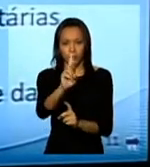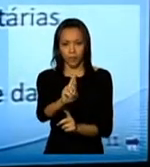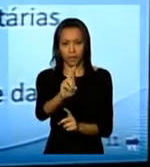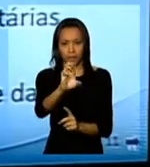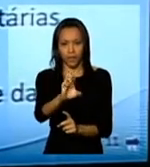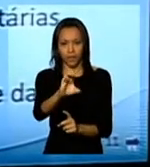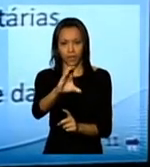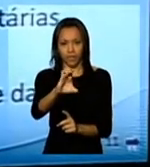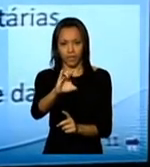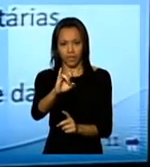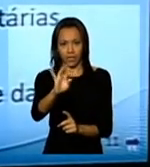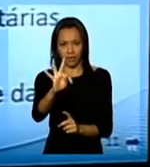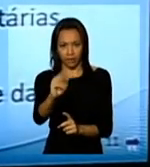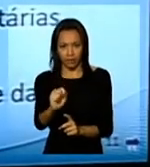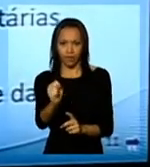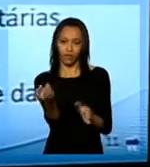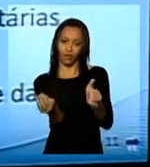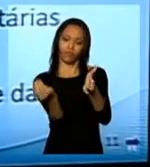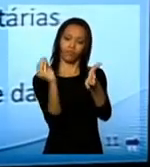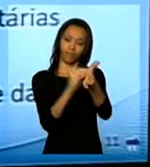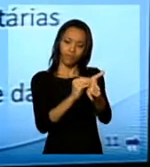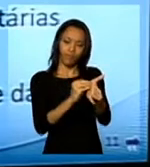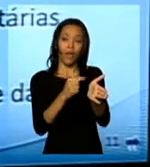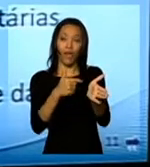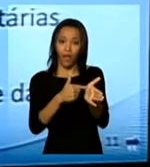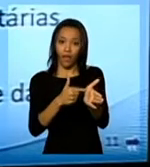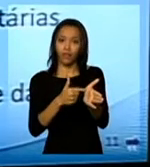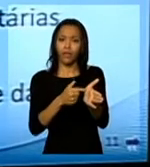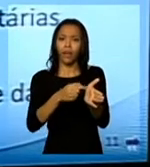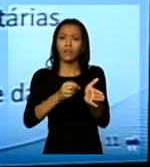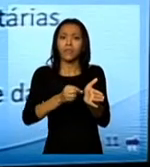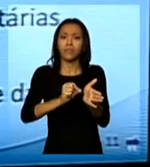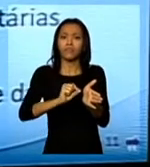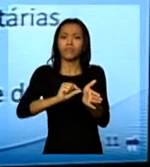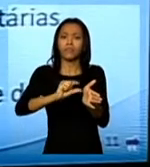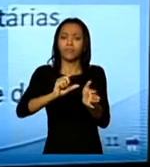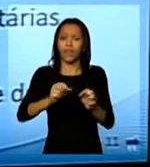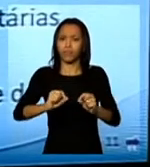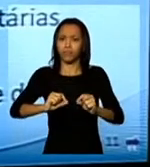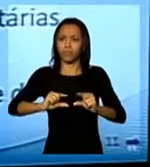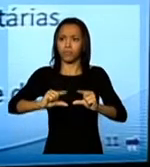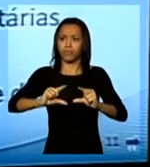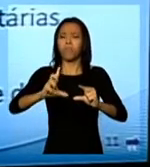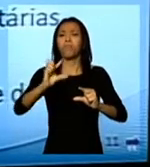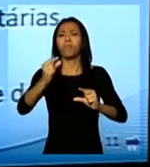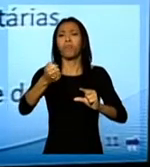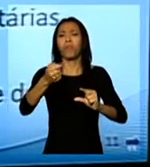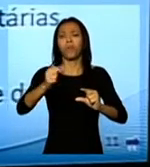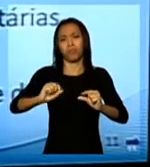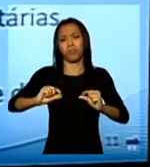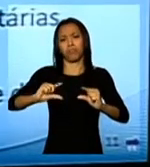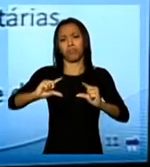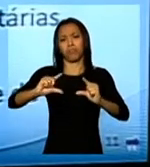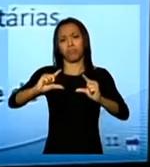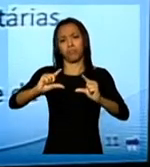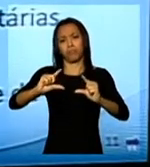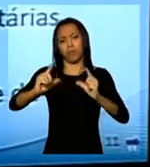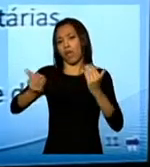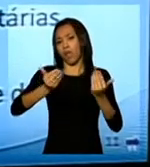receita projetada aqui, ela está crescendo menos do que já cresceu em anos anteriores. Então, é uma